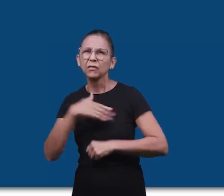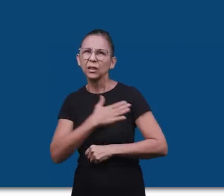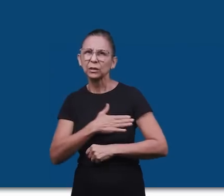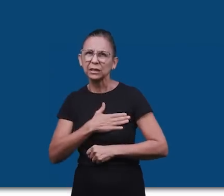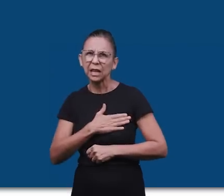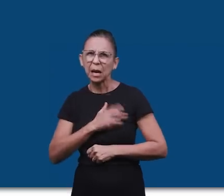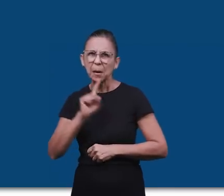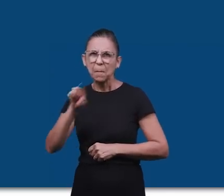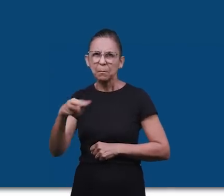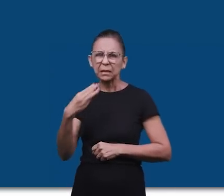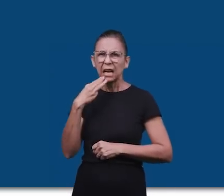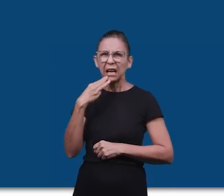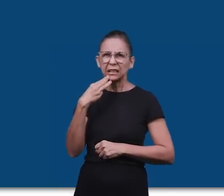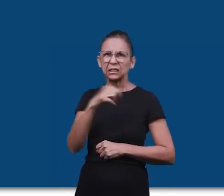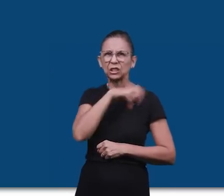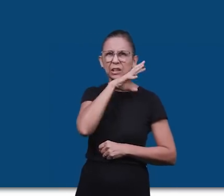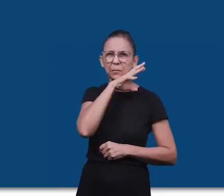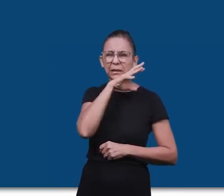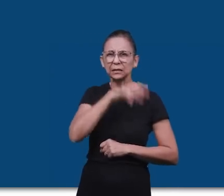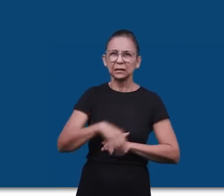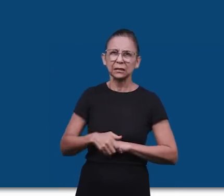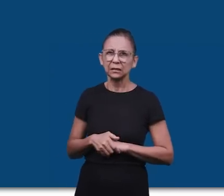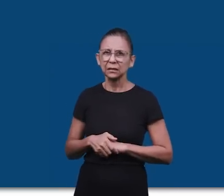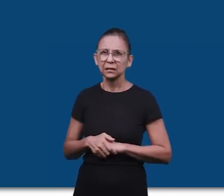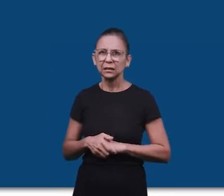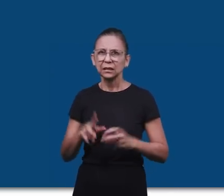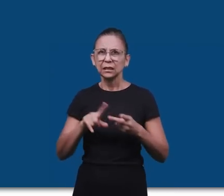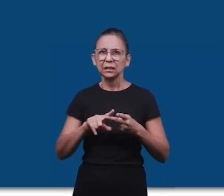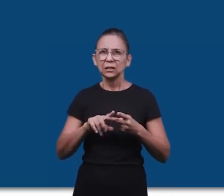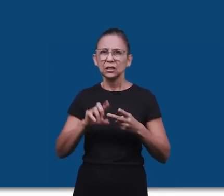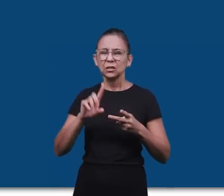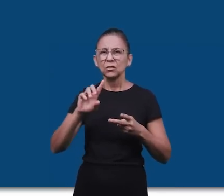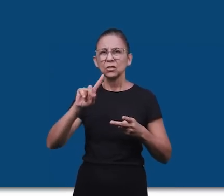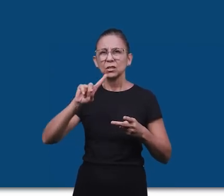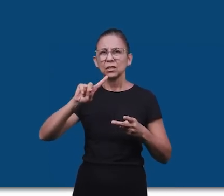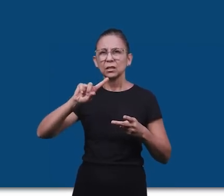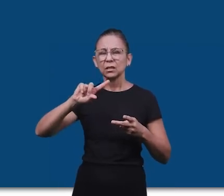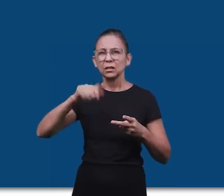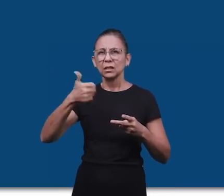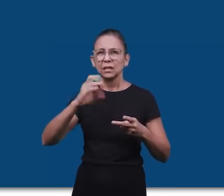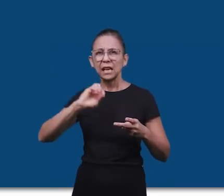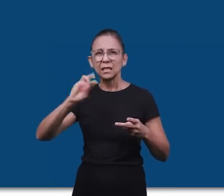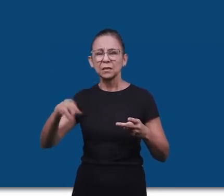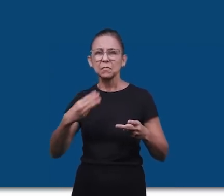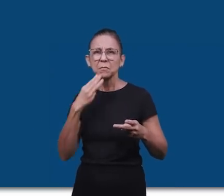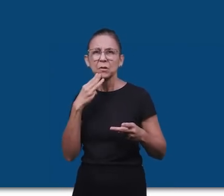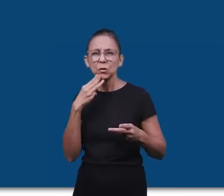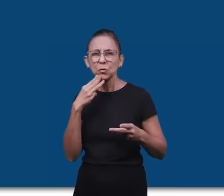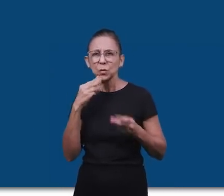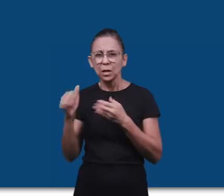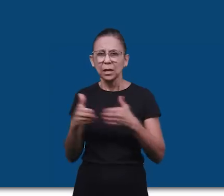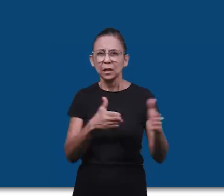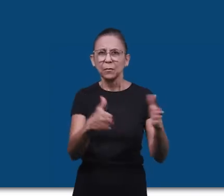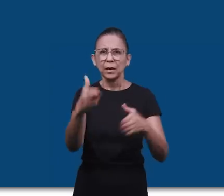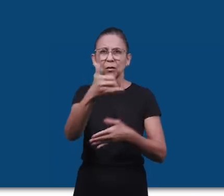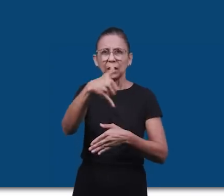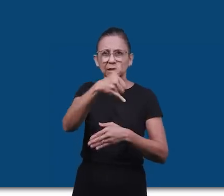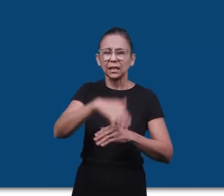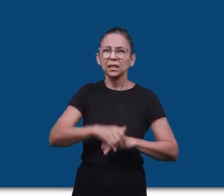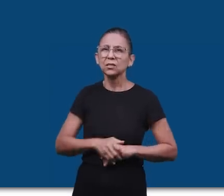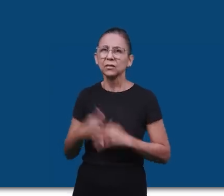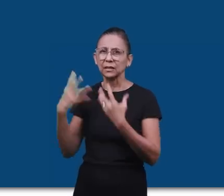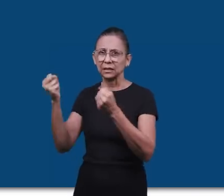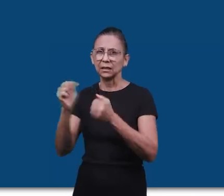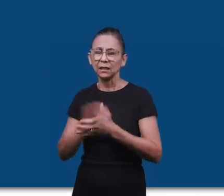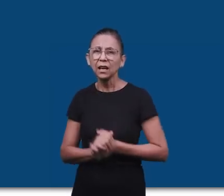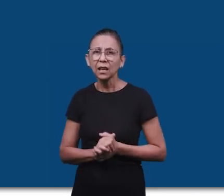agradar ao Senhor, milhares de carneiros? Agradar-se ao Senhor de 10.000 ribeiros de azeite? Darei nesse culto o meu